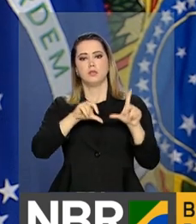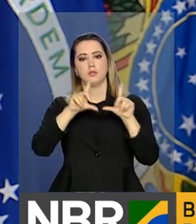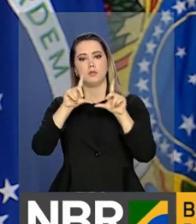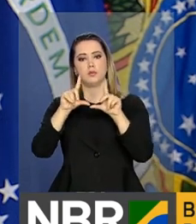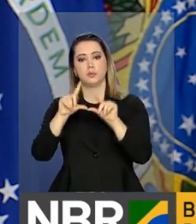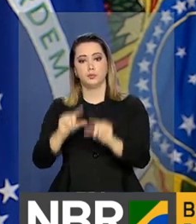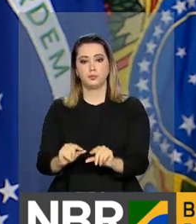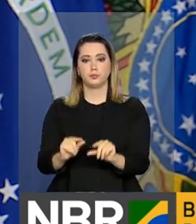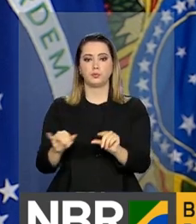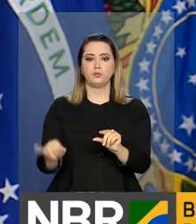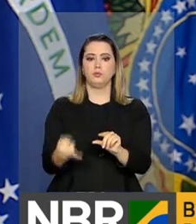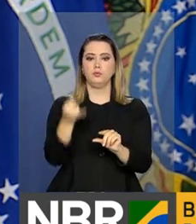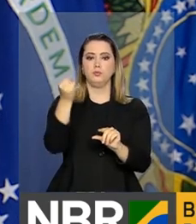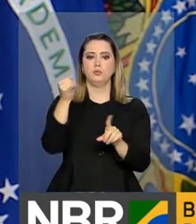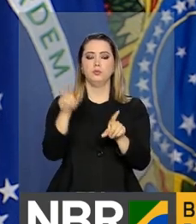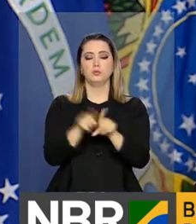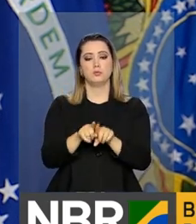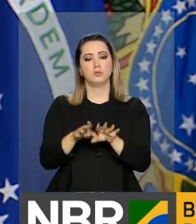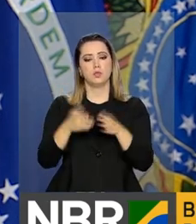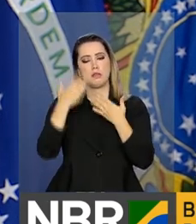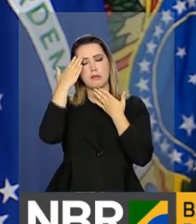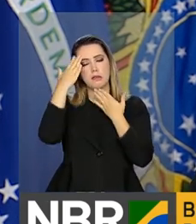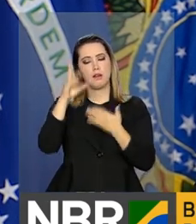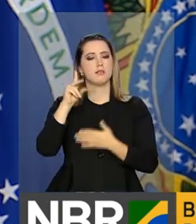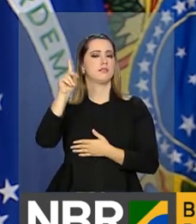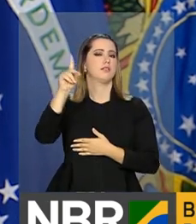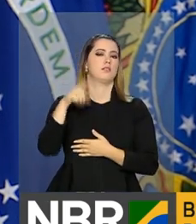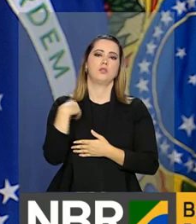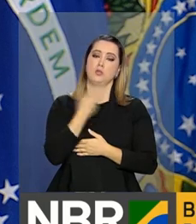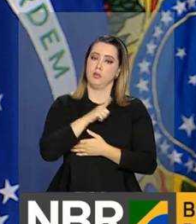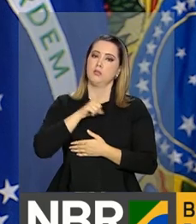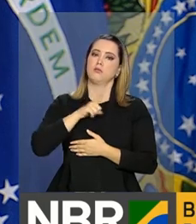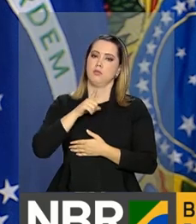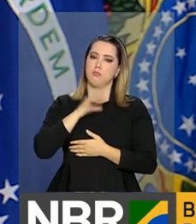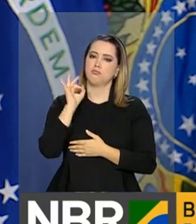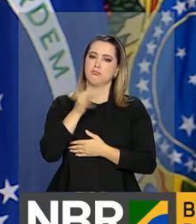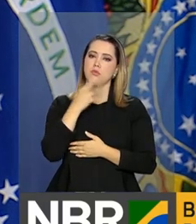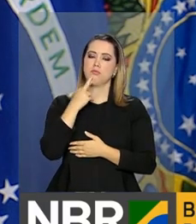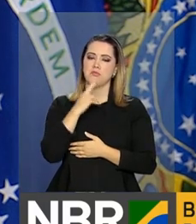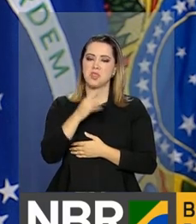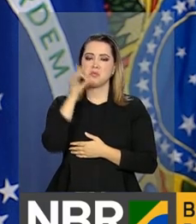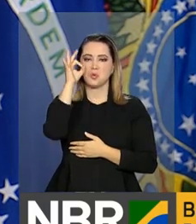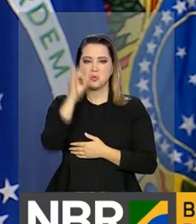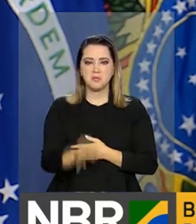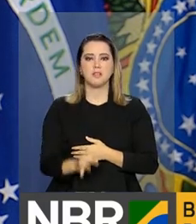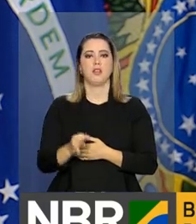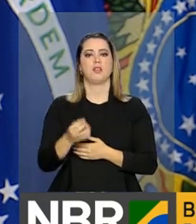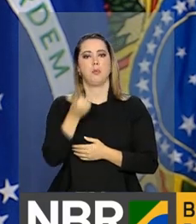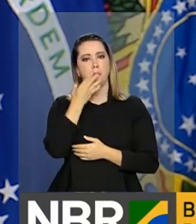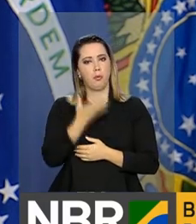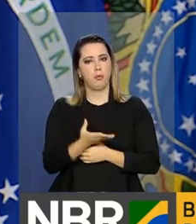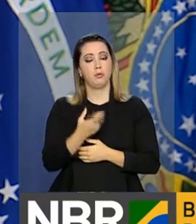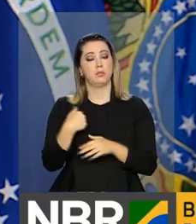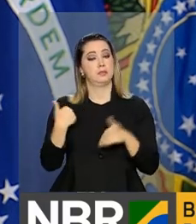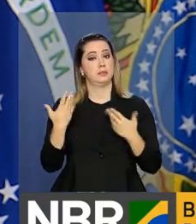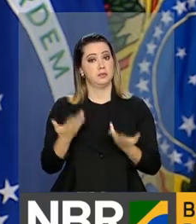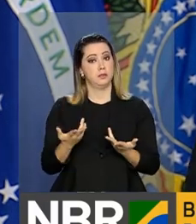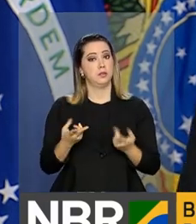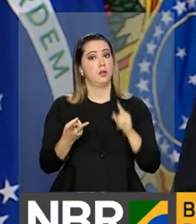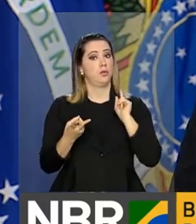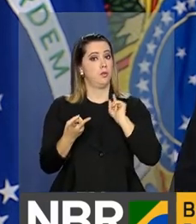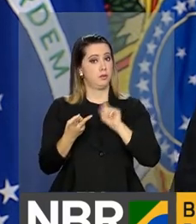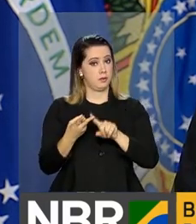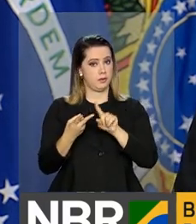queda consistente dos juros e graças a deus temos tido sucesso e foi graças a isso e esta é a segunda